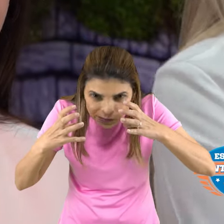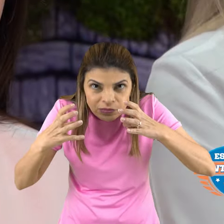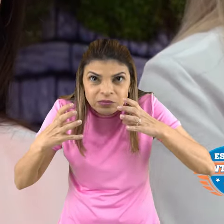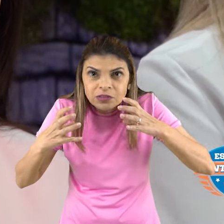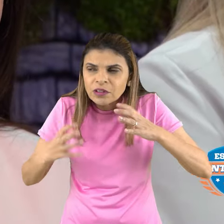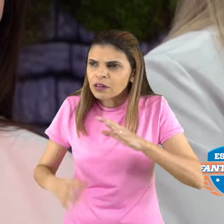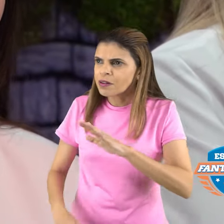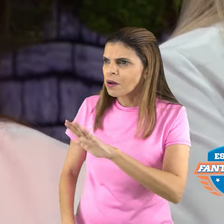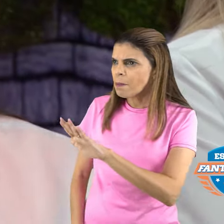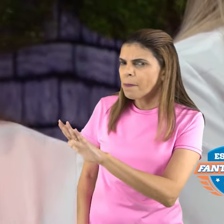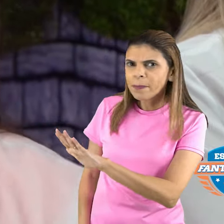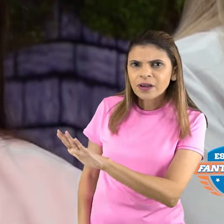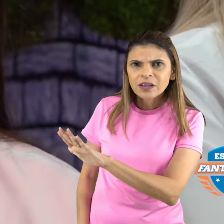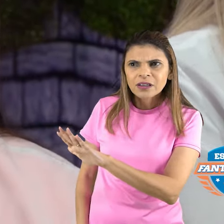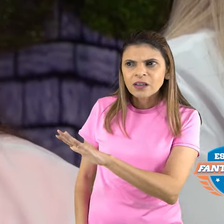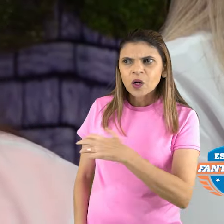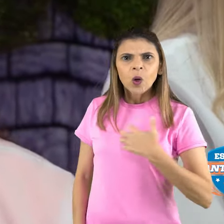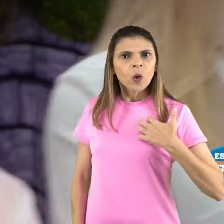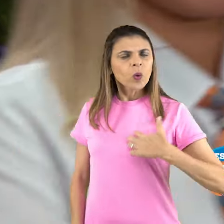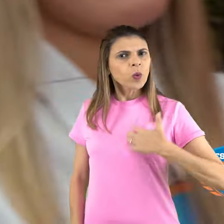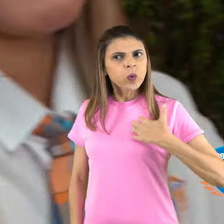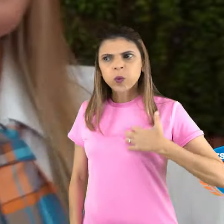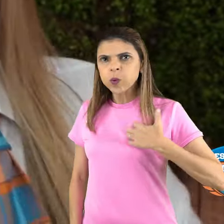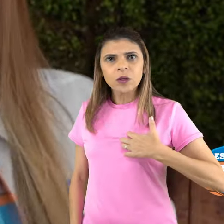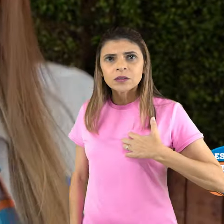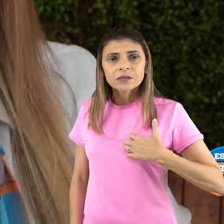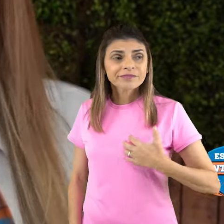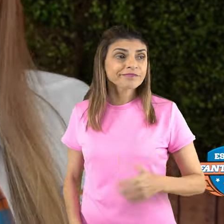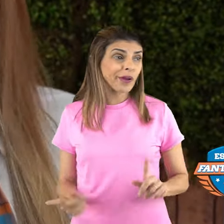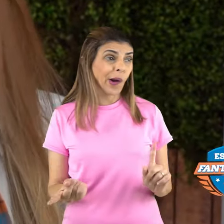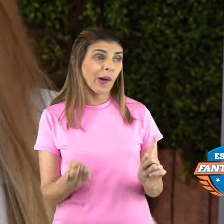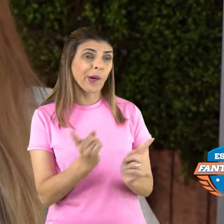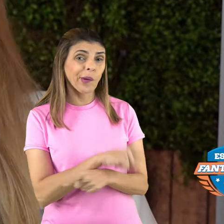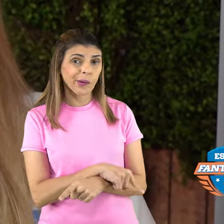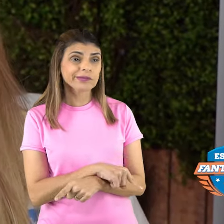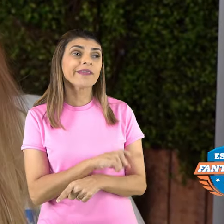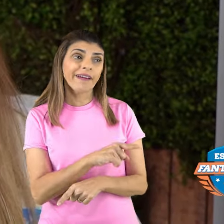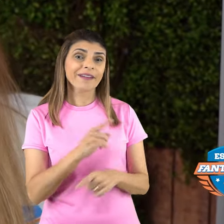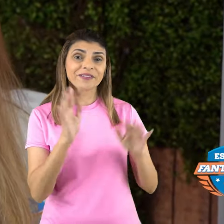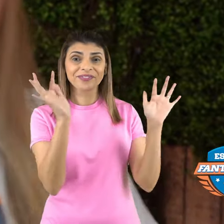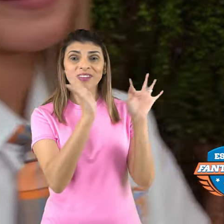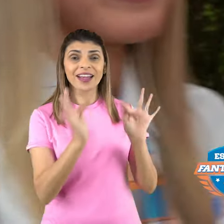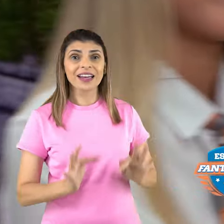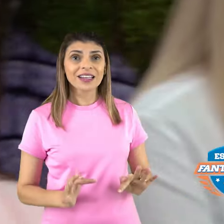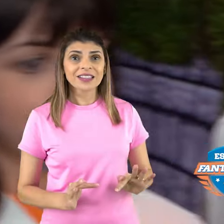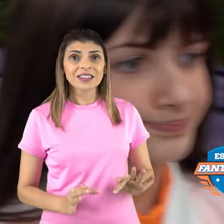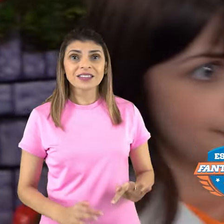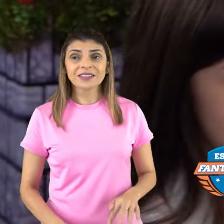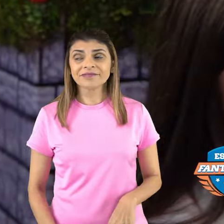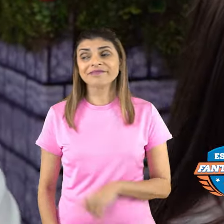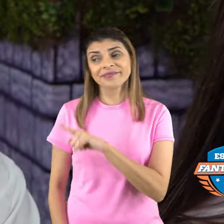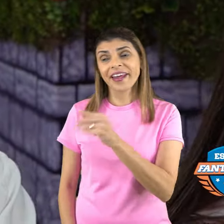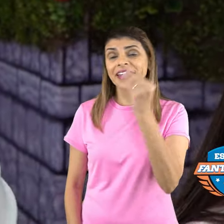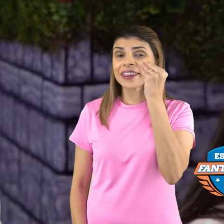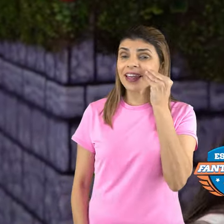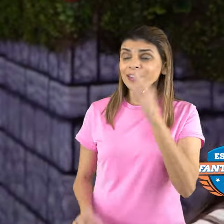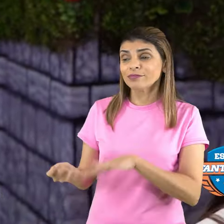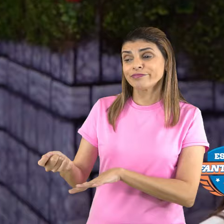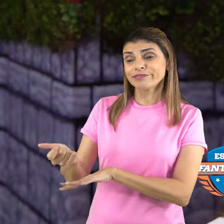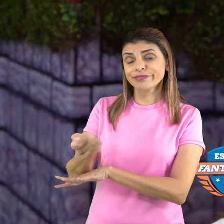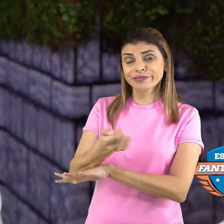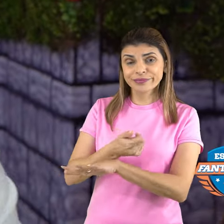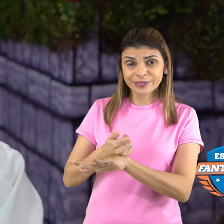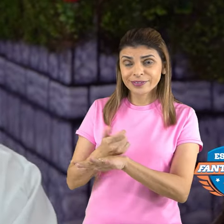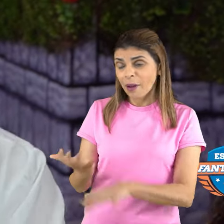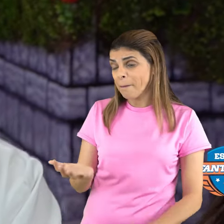Peraí. Ela não ficou brava? Pelo contrário. Ela tá é feliz. Eles tentaram traslar a gente com